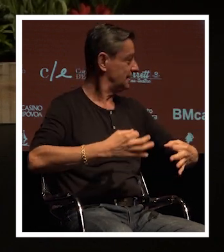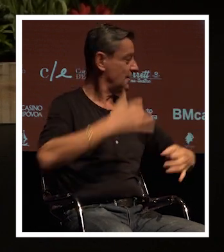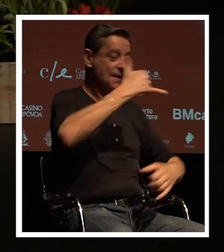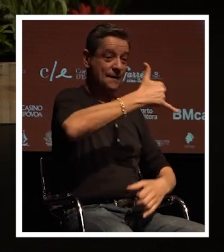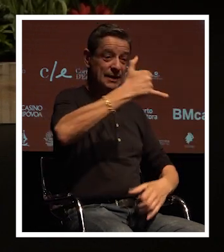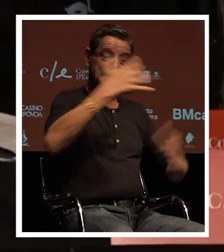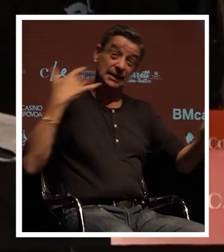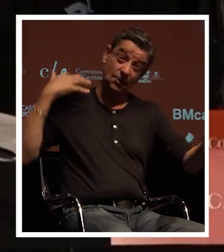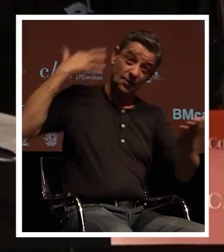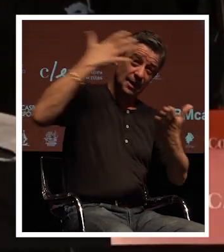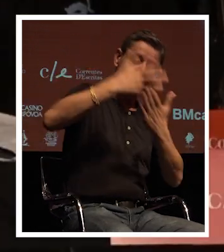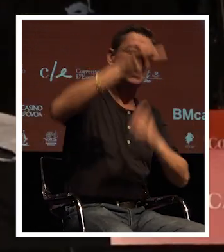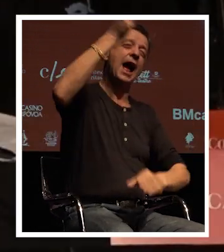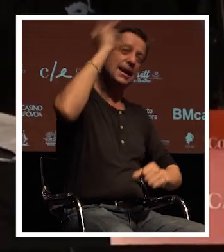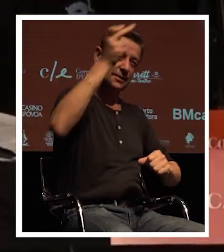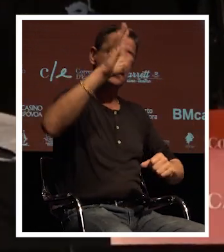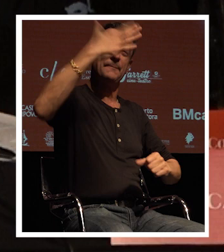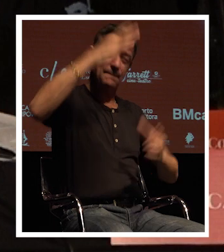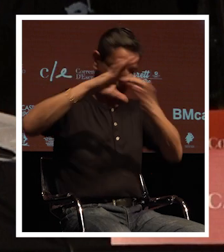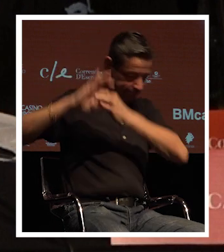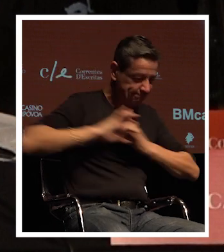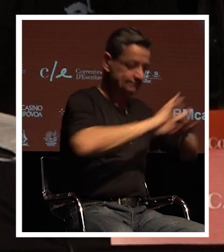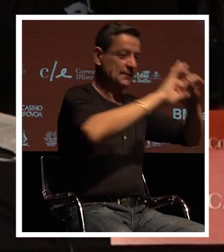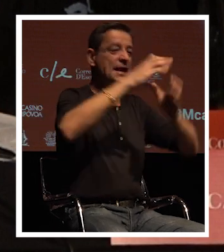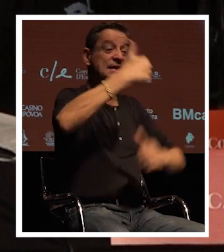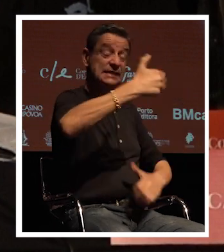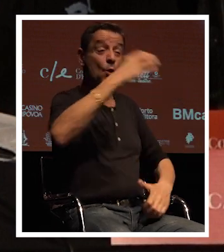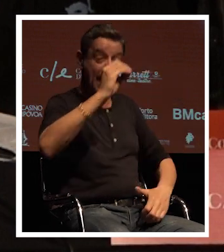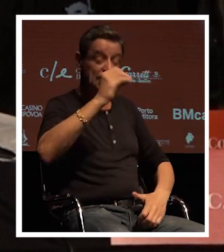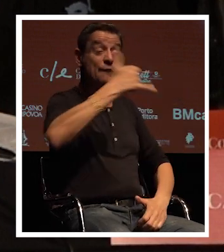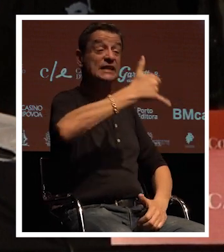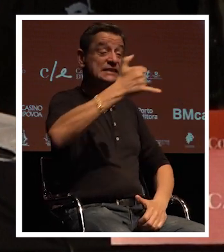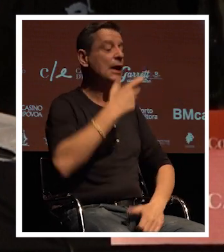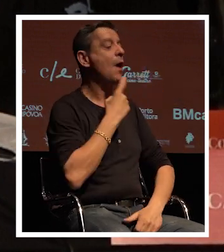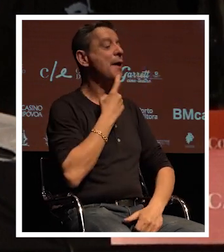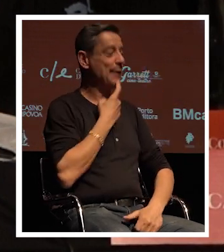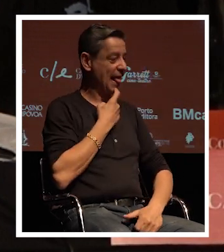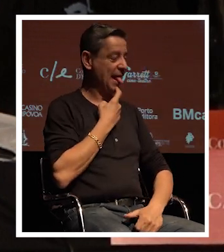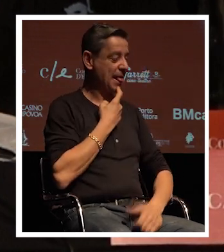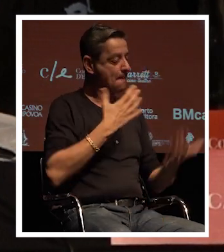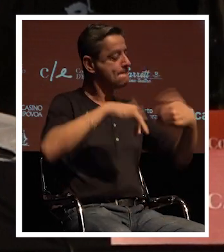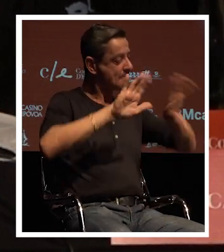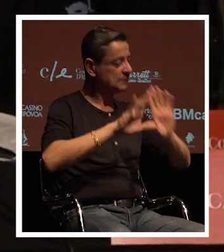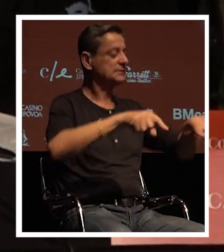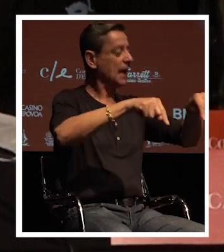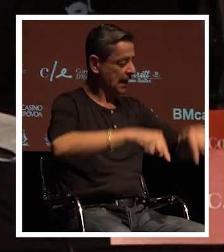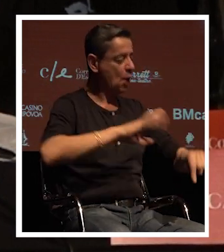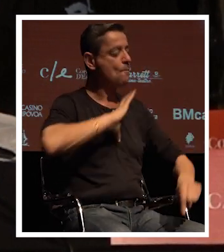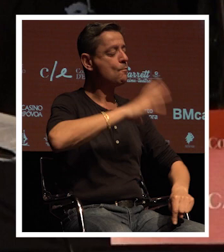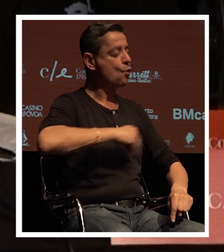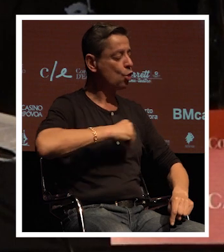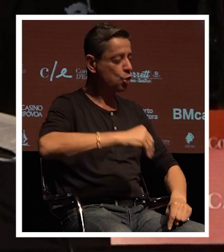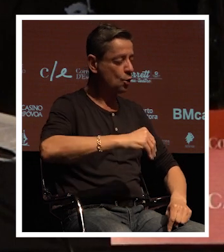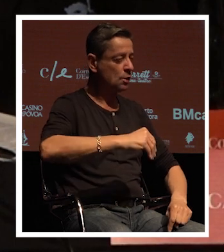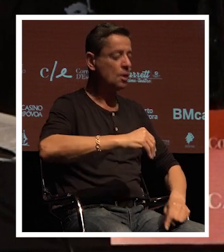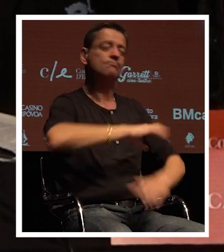25 anos das primeiras correntes e 50 do 25 de Abril mas aqui como No resto do mundo ainda